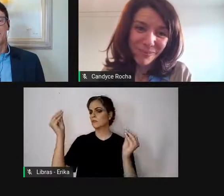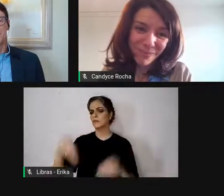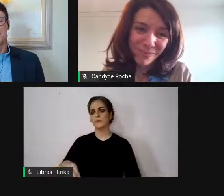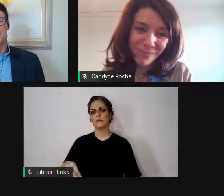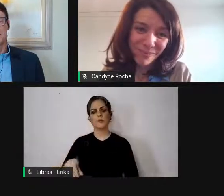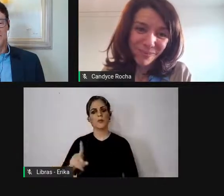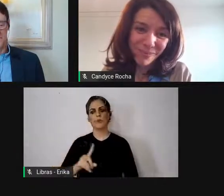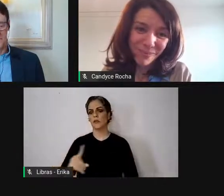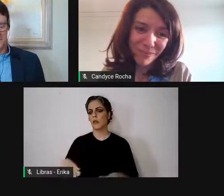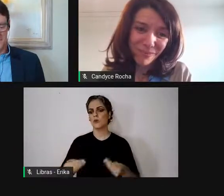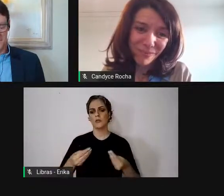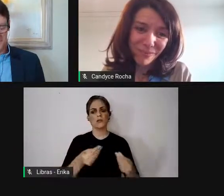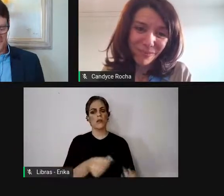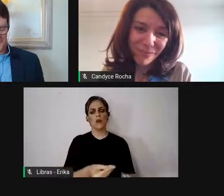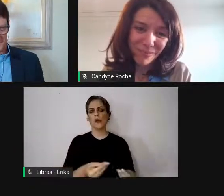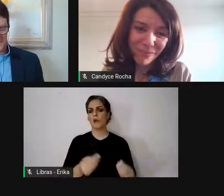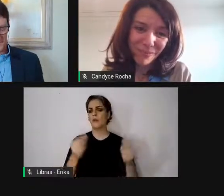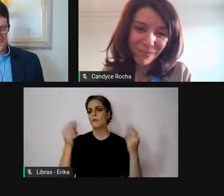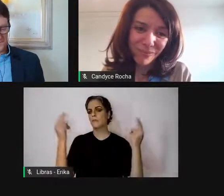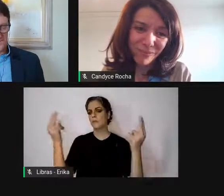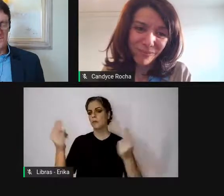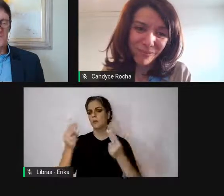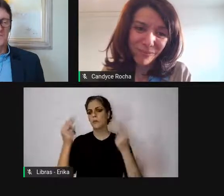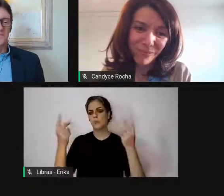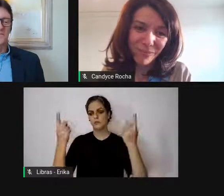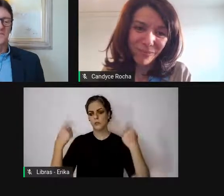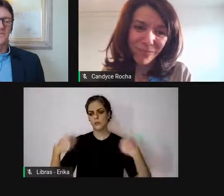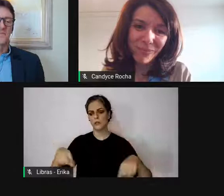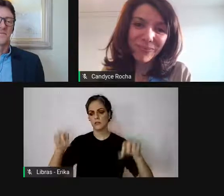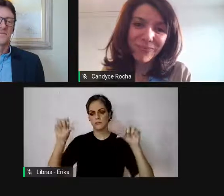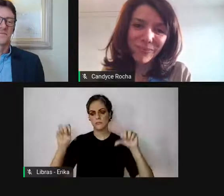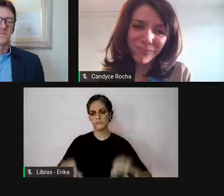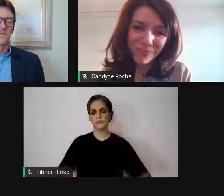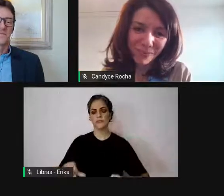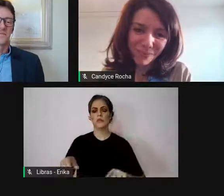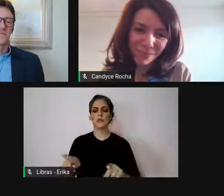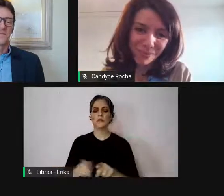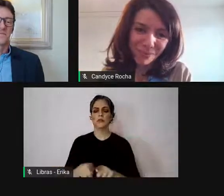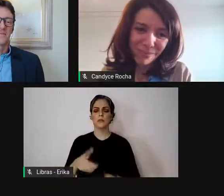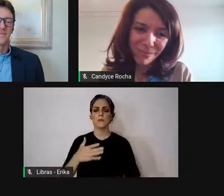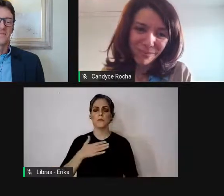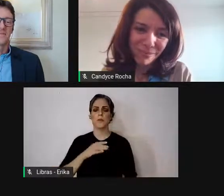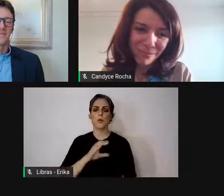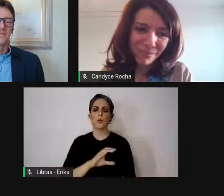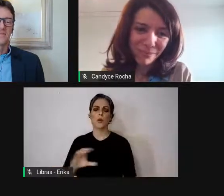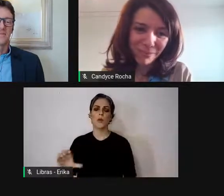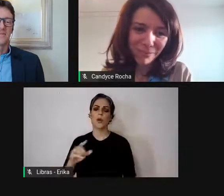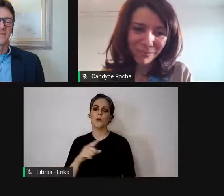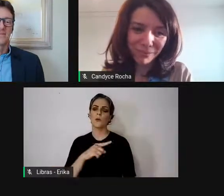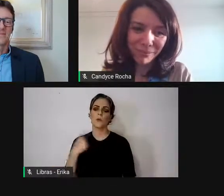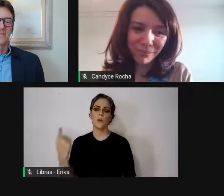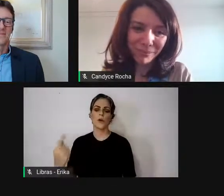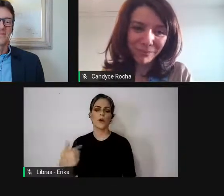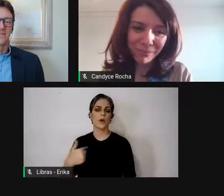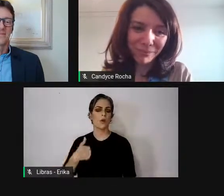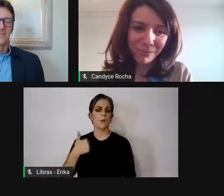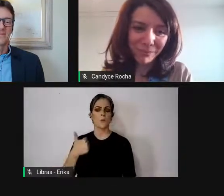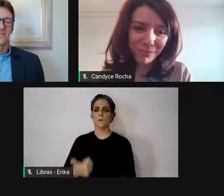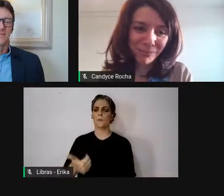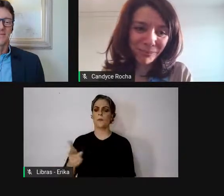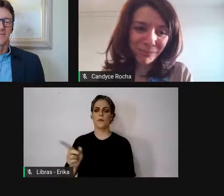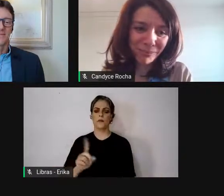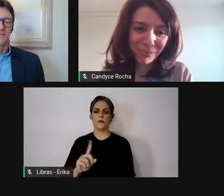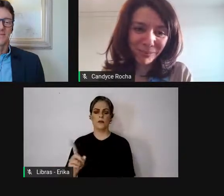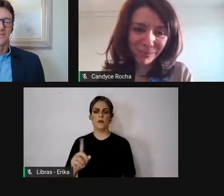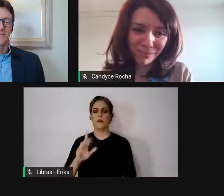também o falecimento, né, de um cunhado, então eu estava extremamente abalado, sem condições,